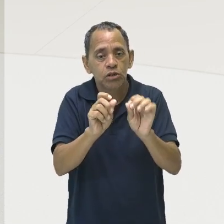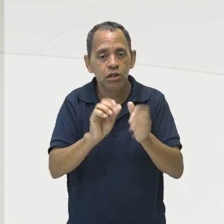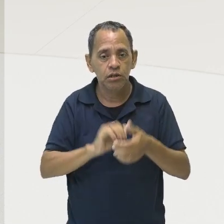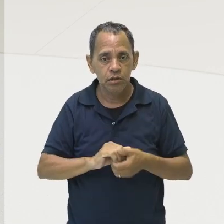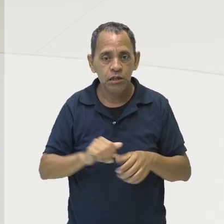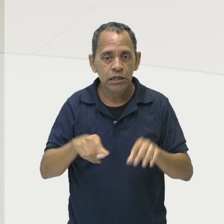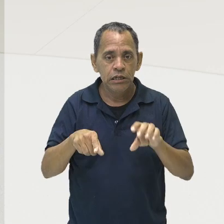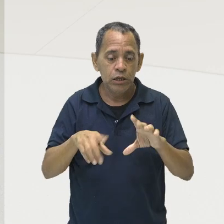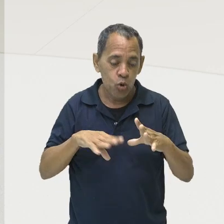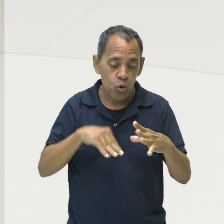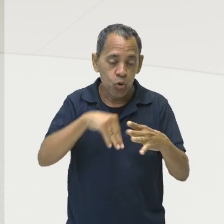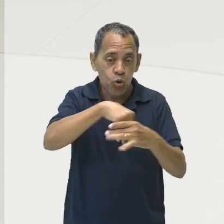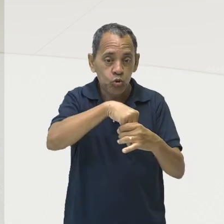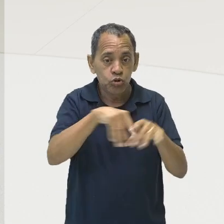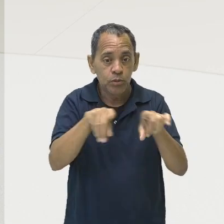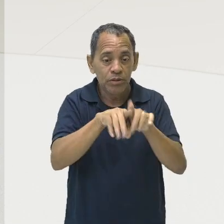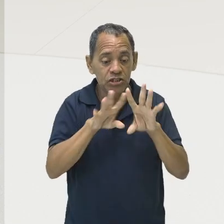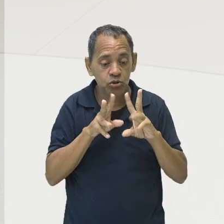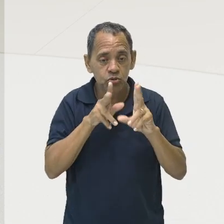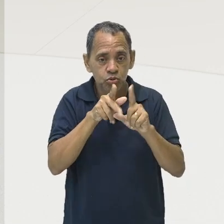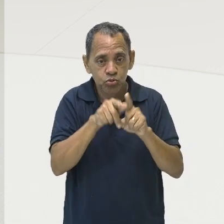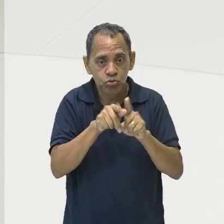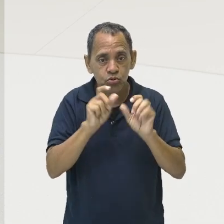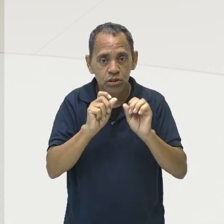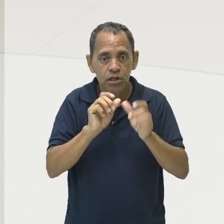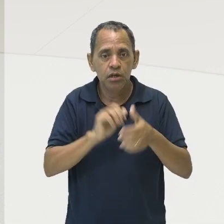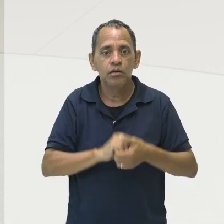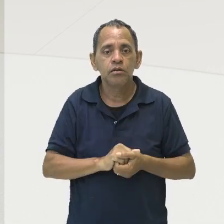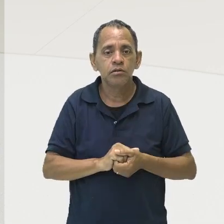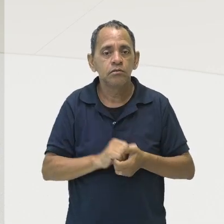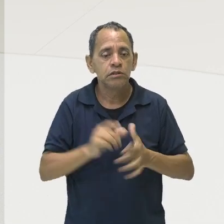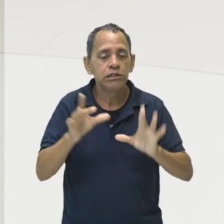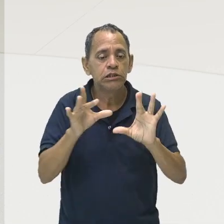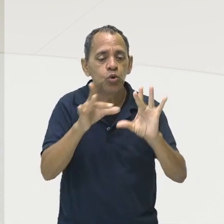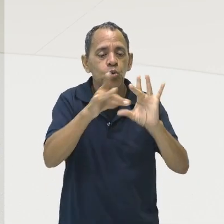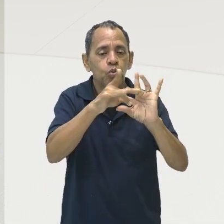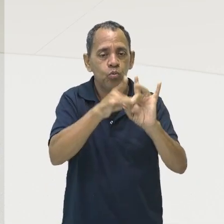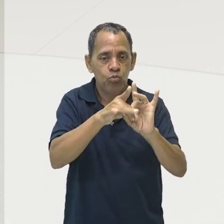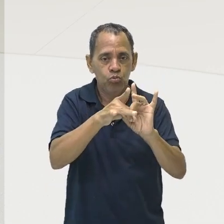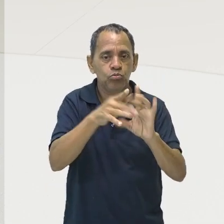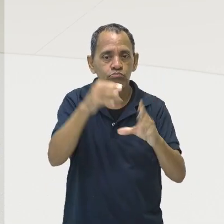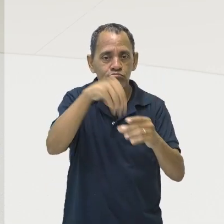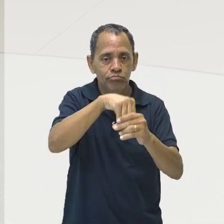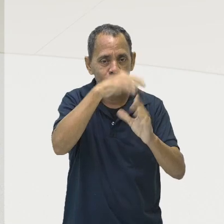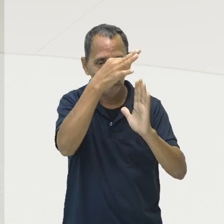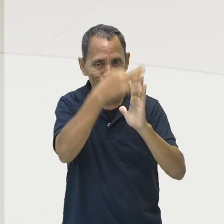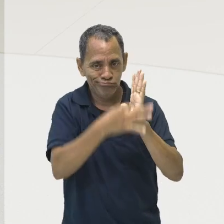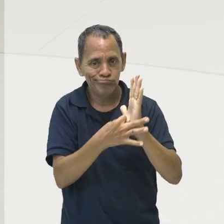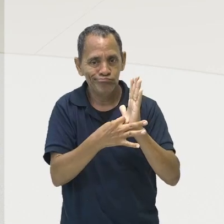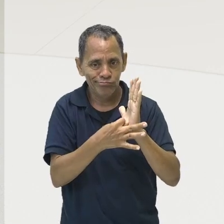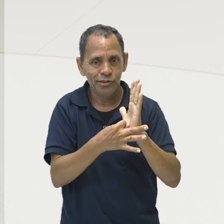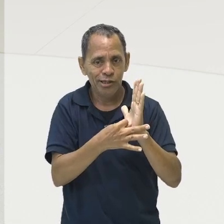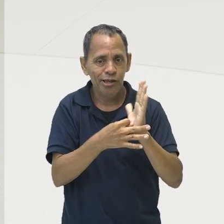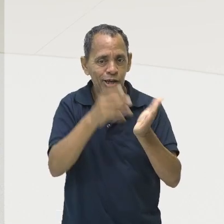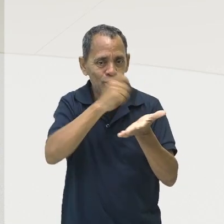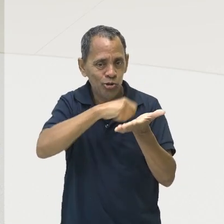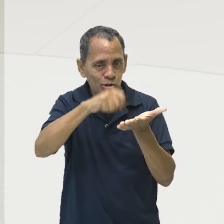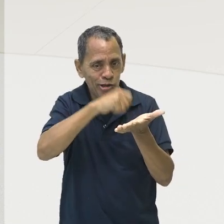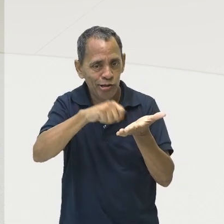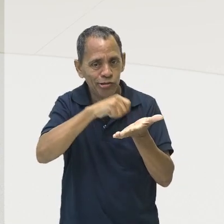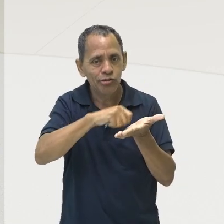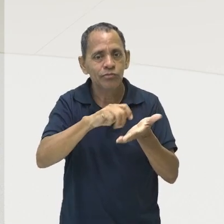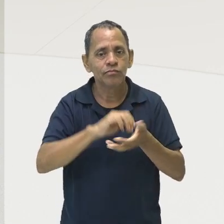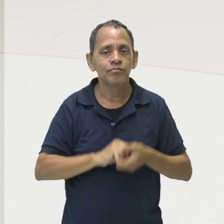que tudo isso aqui, né? Ele se une no texto dissertativo, tá bom? Retomada